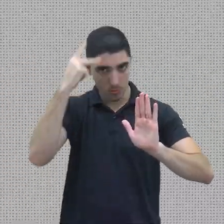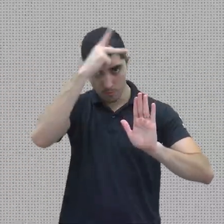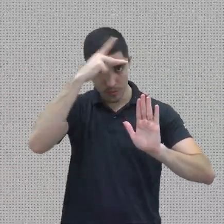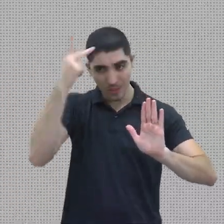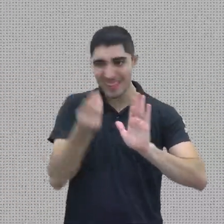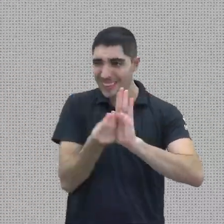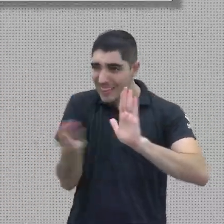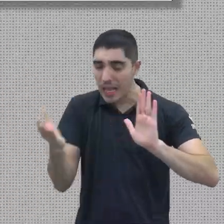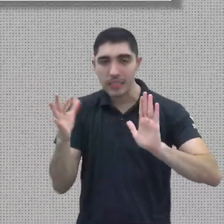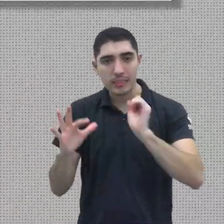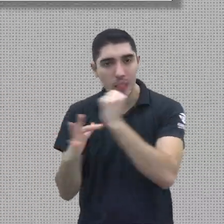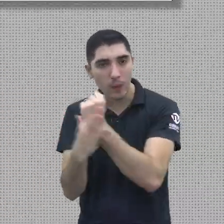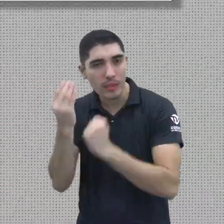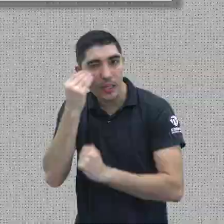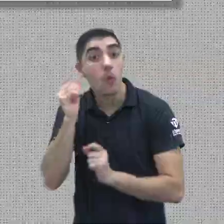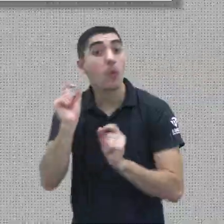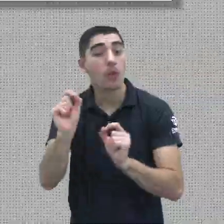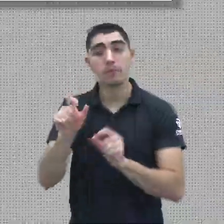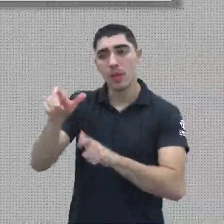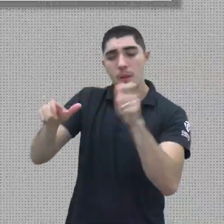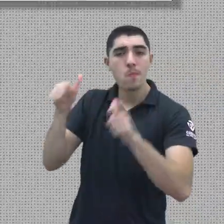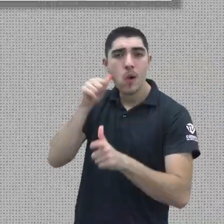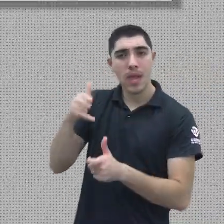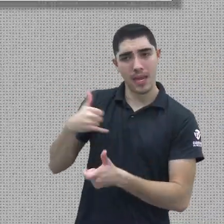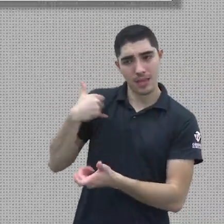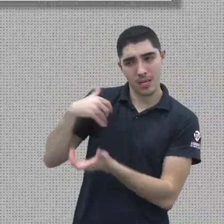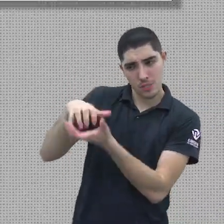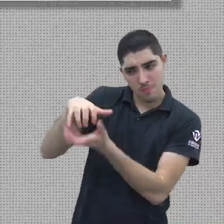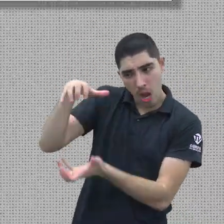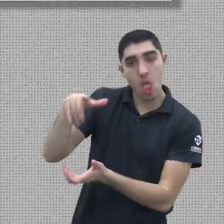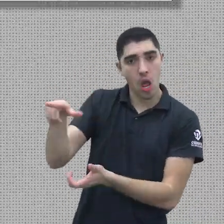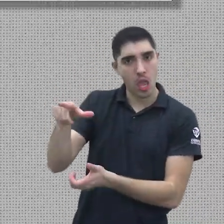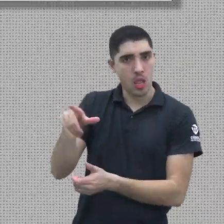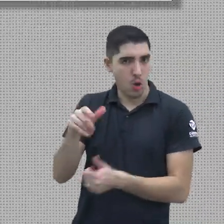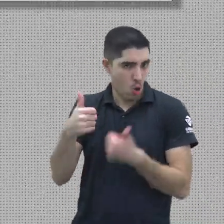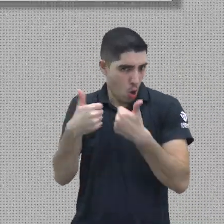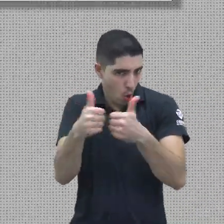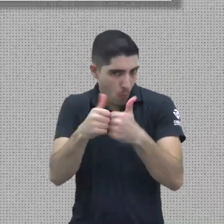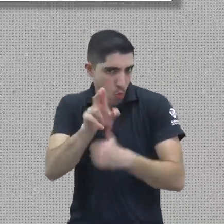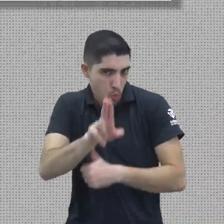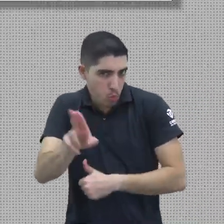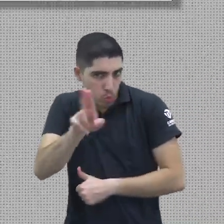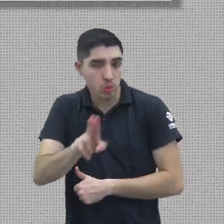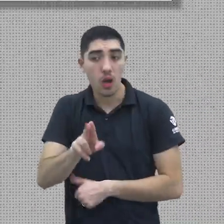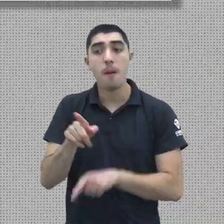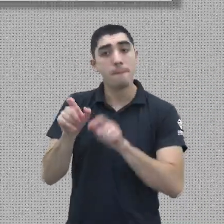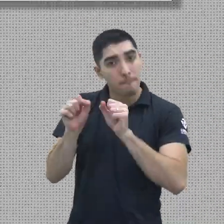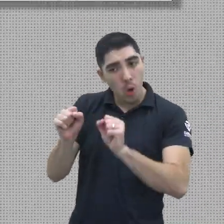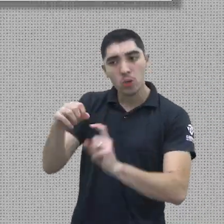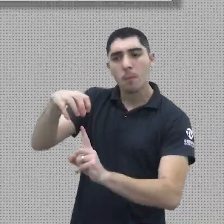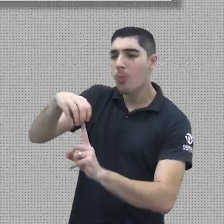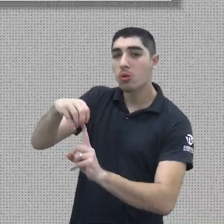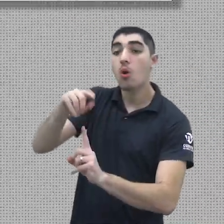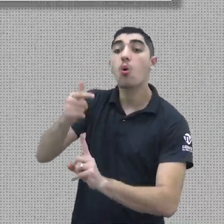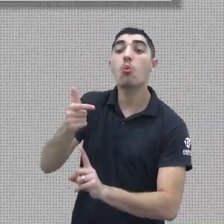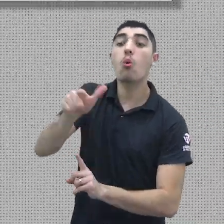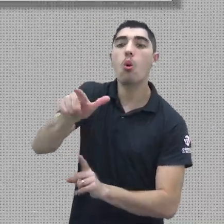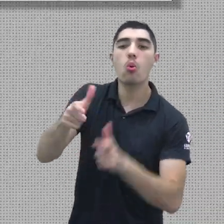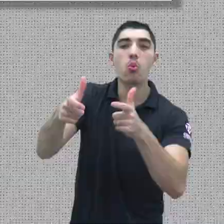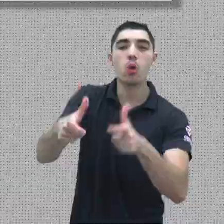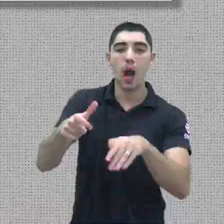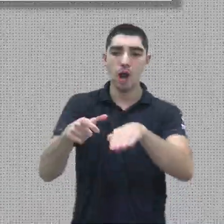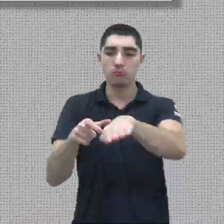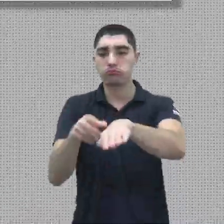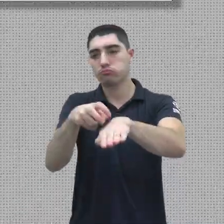em tramitação do vereador Fernando Petiti quer permitir o desembarque de mulheres e idosos que usam o transporte